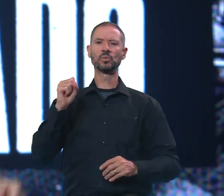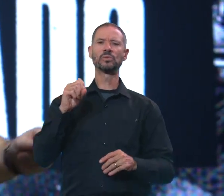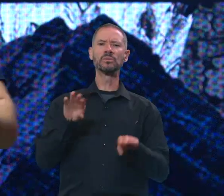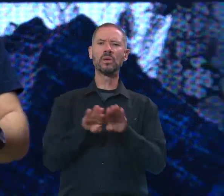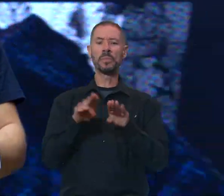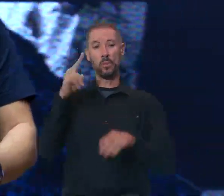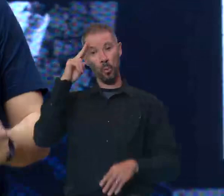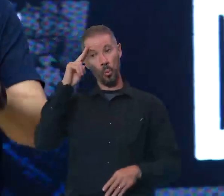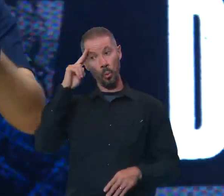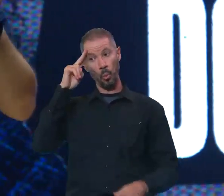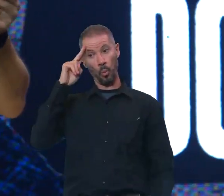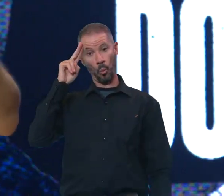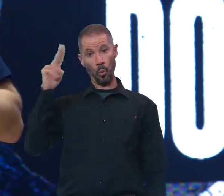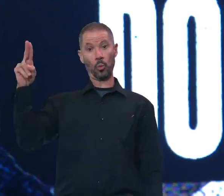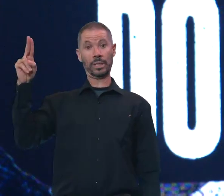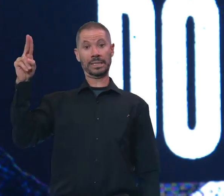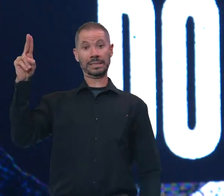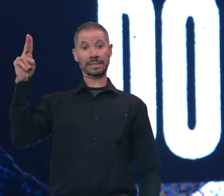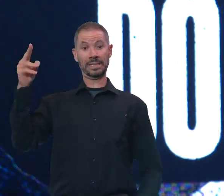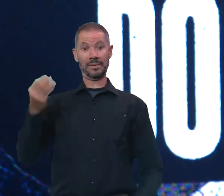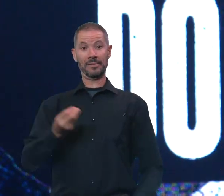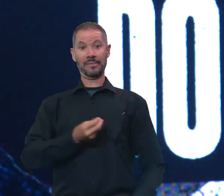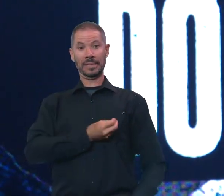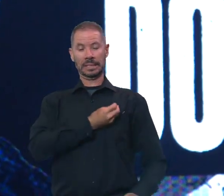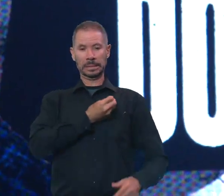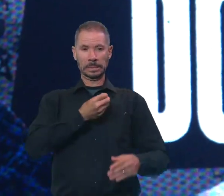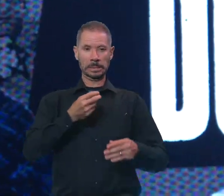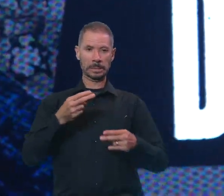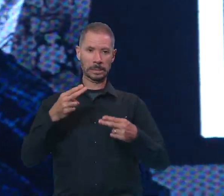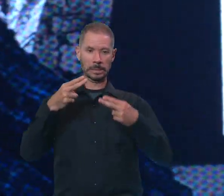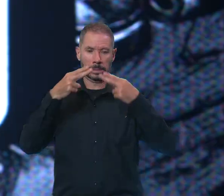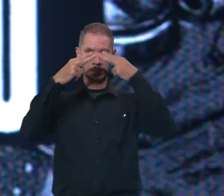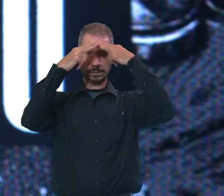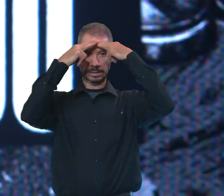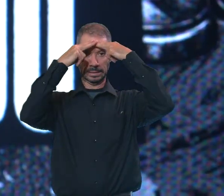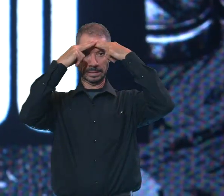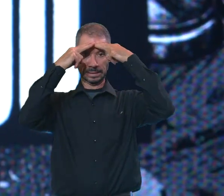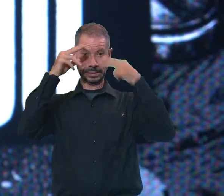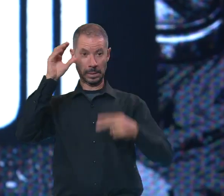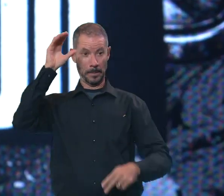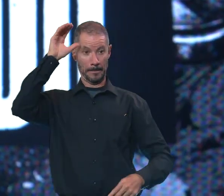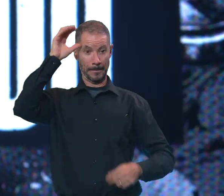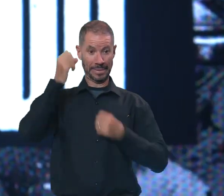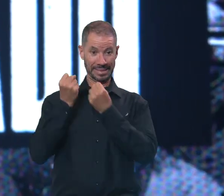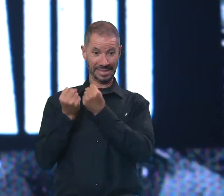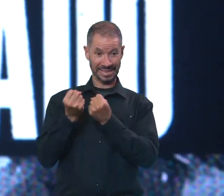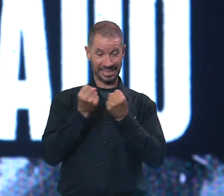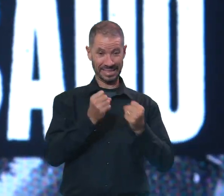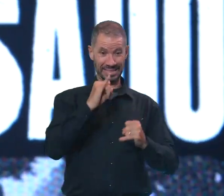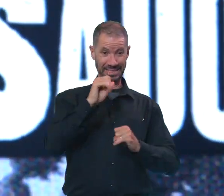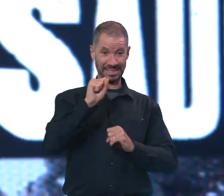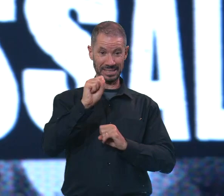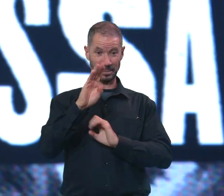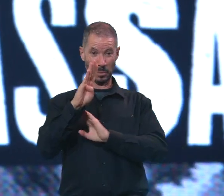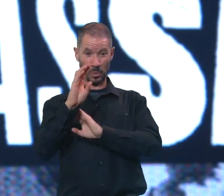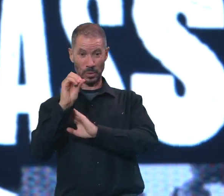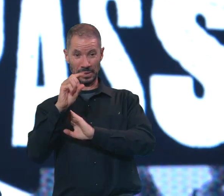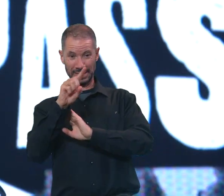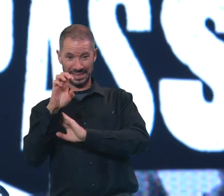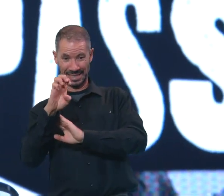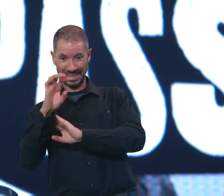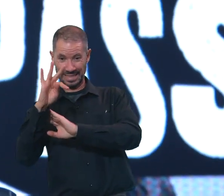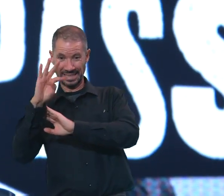ou trazendo um peso sobre Davi, como era o caso, por exemplo, da morte de Isbosete, quando Davi estava ainda junto ao